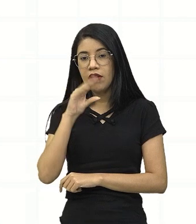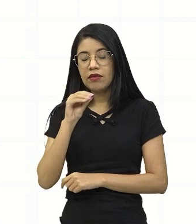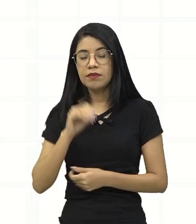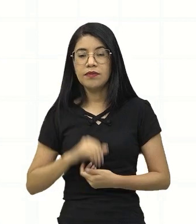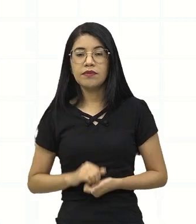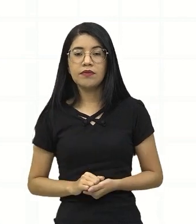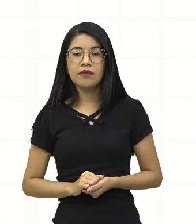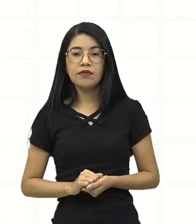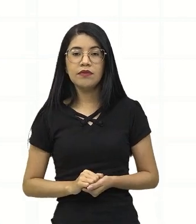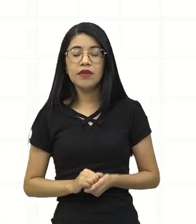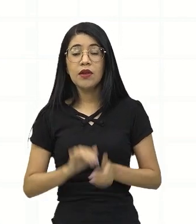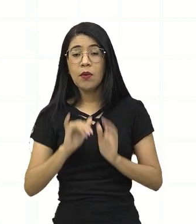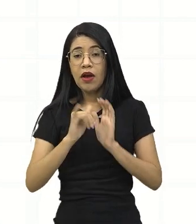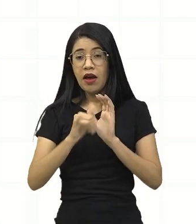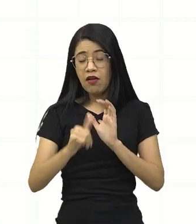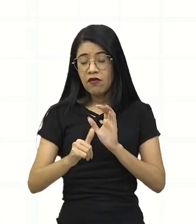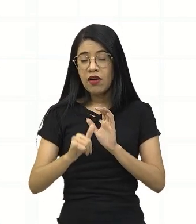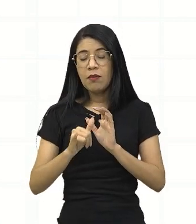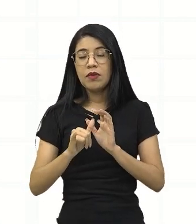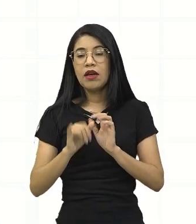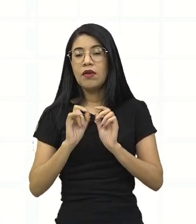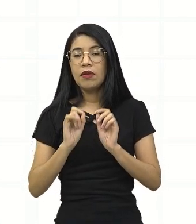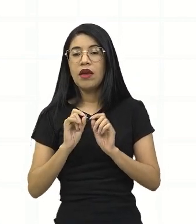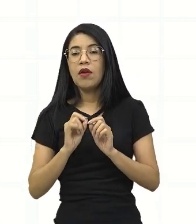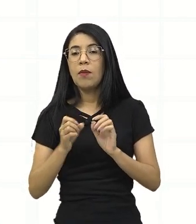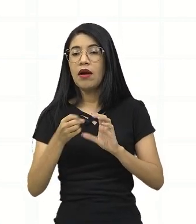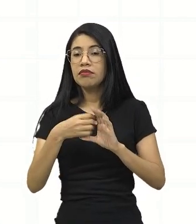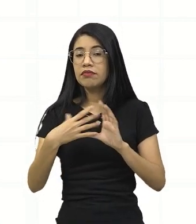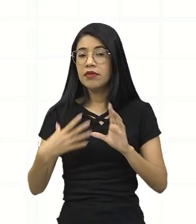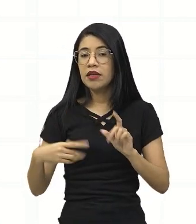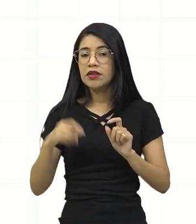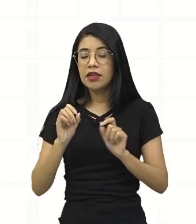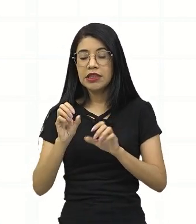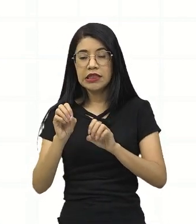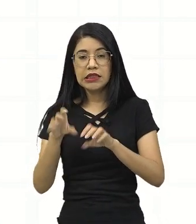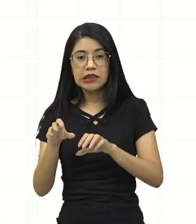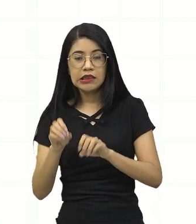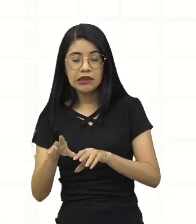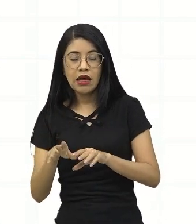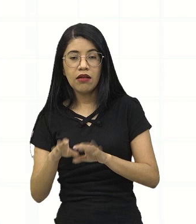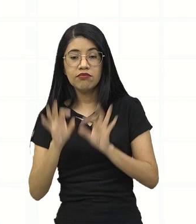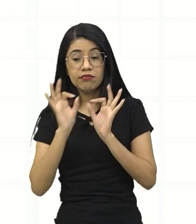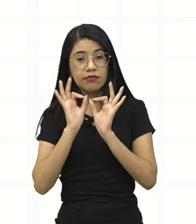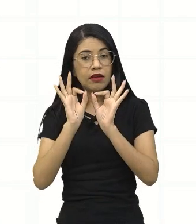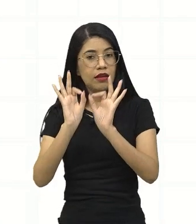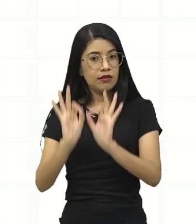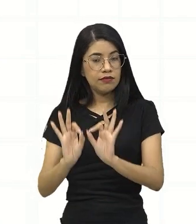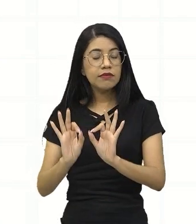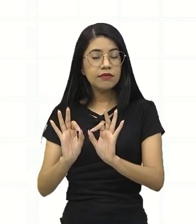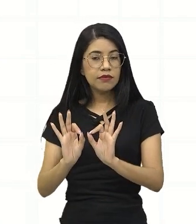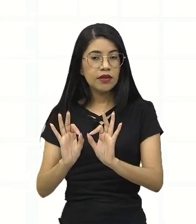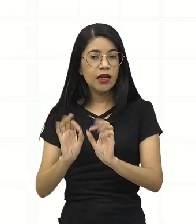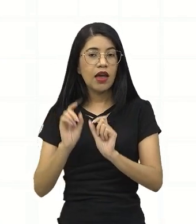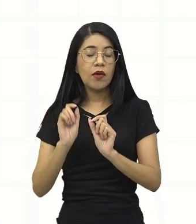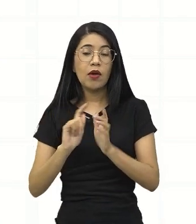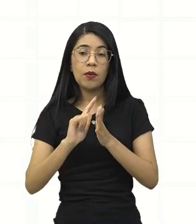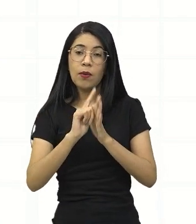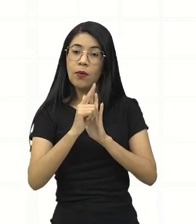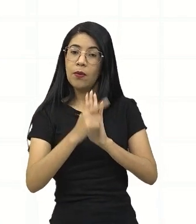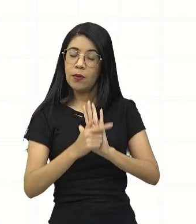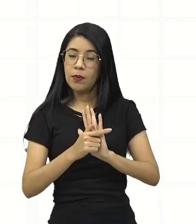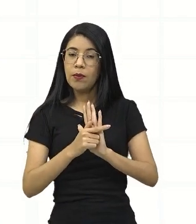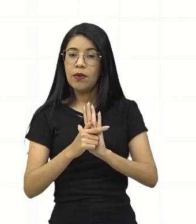fábula, ela tem essa natureza, esse caráter educativo. Preste muita atenção a isso. A fábula é um gênero